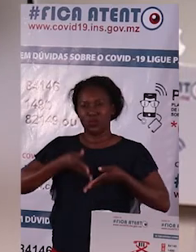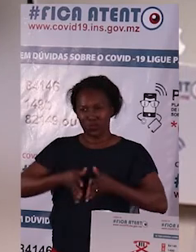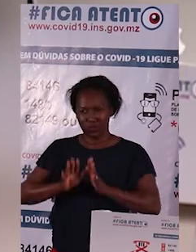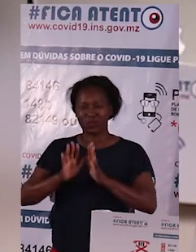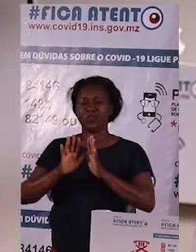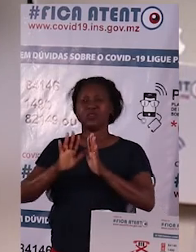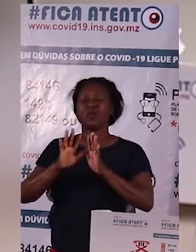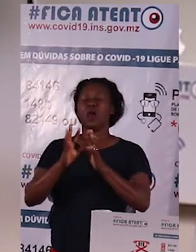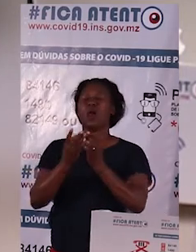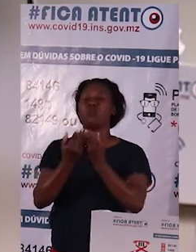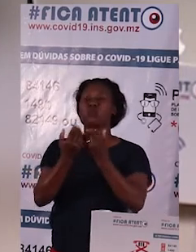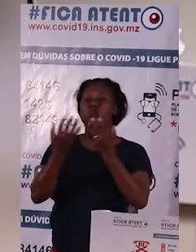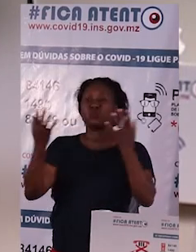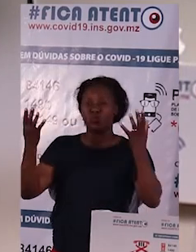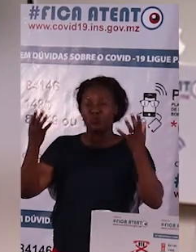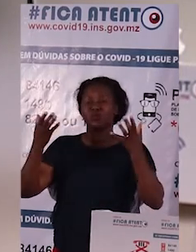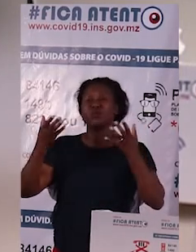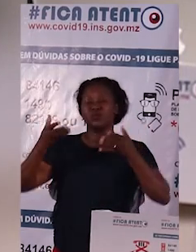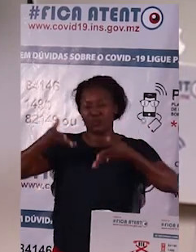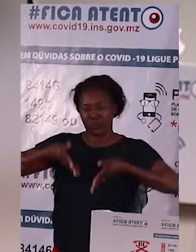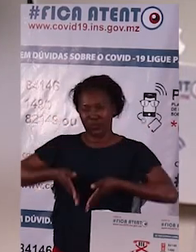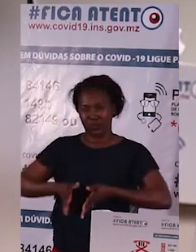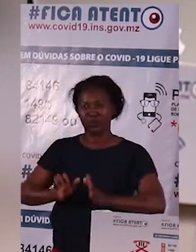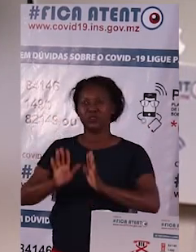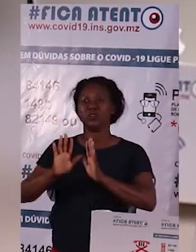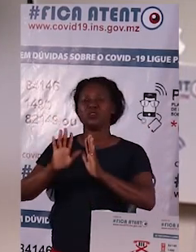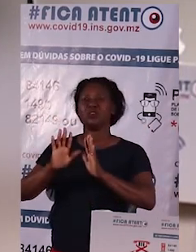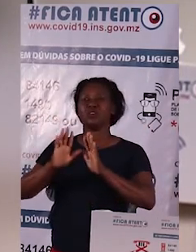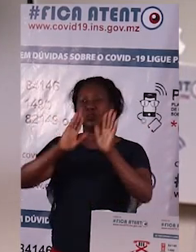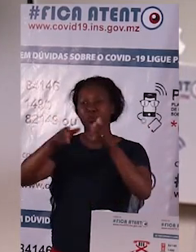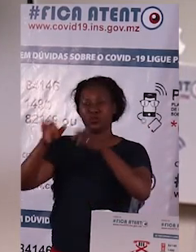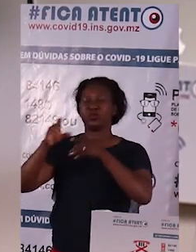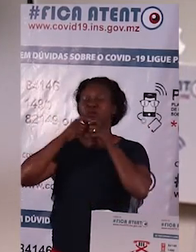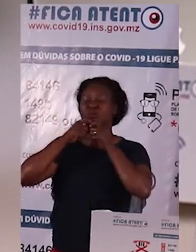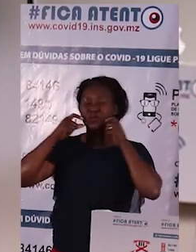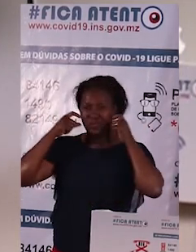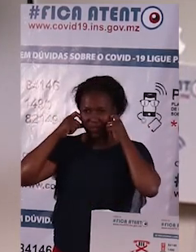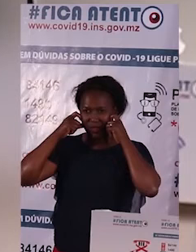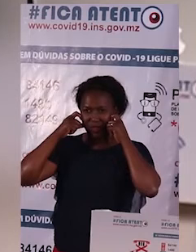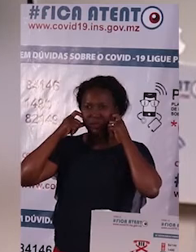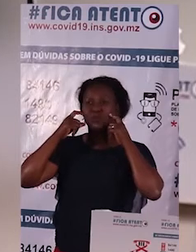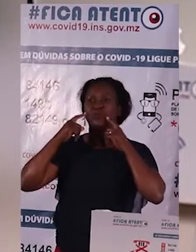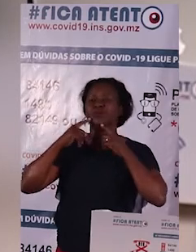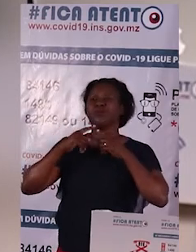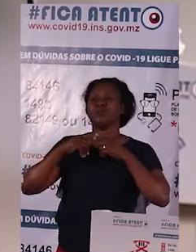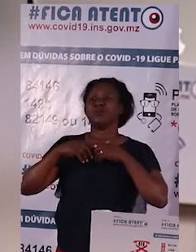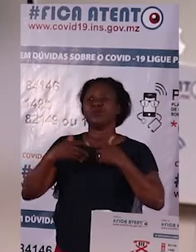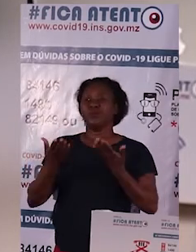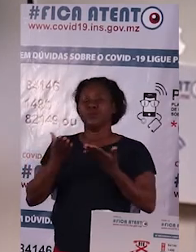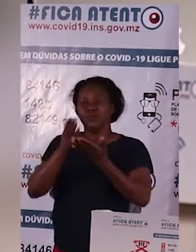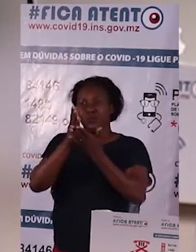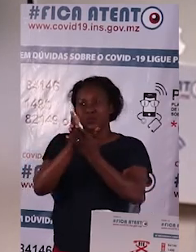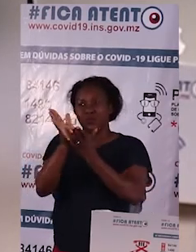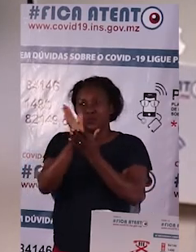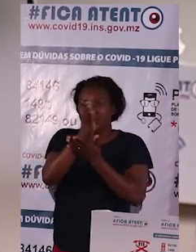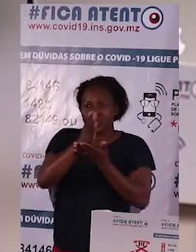cumulativo, a maior parte dos nossos casos são em indivíduos moçambicanos. Depois temos a distribuição